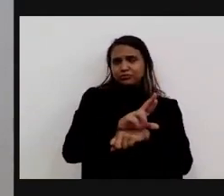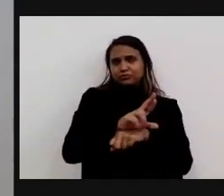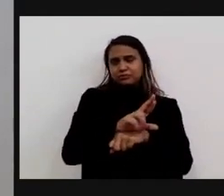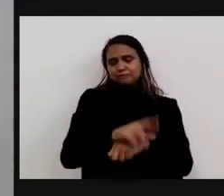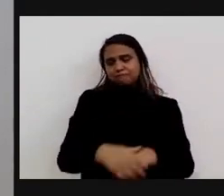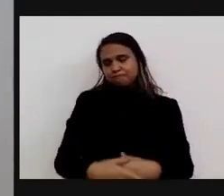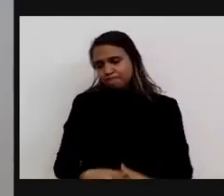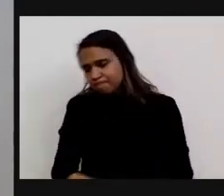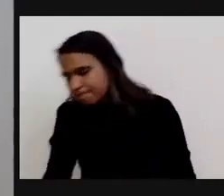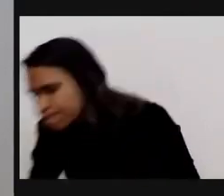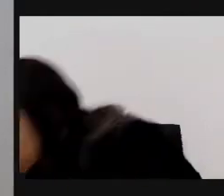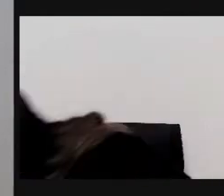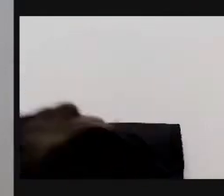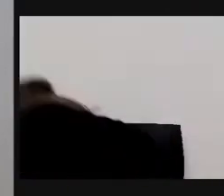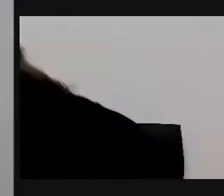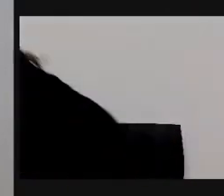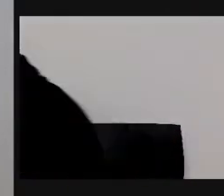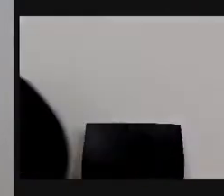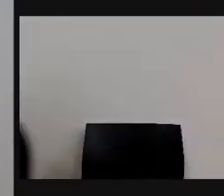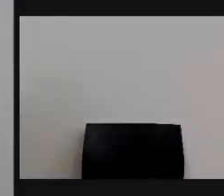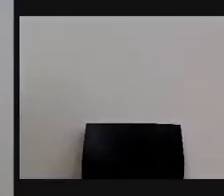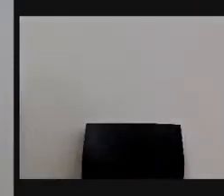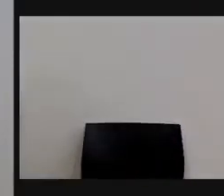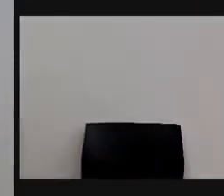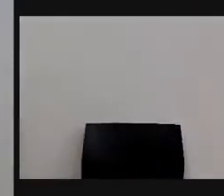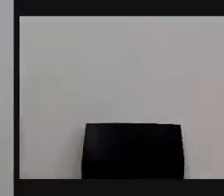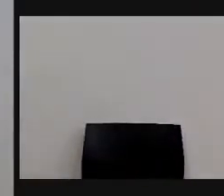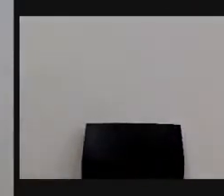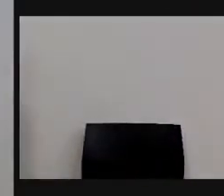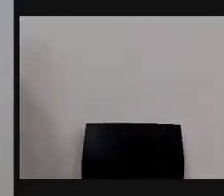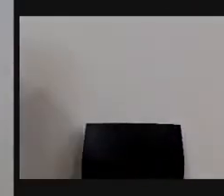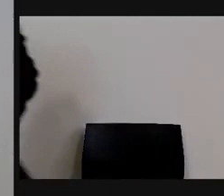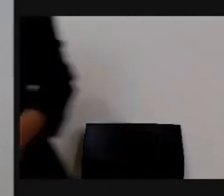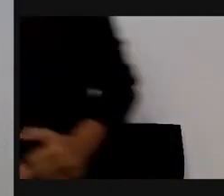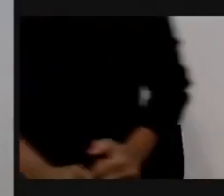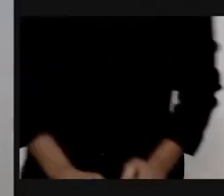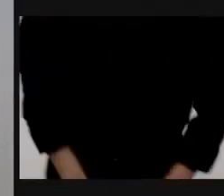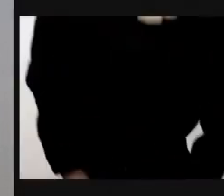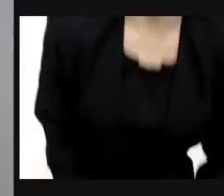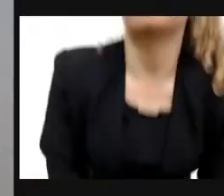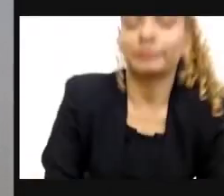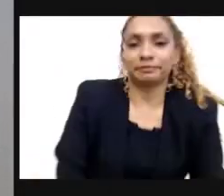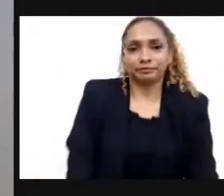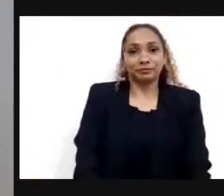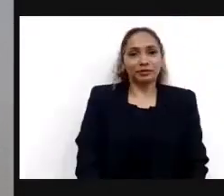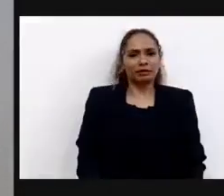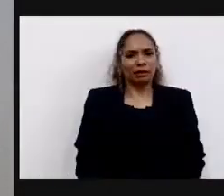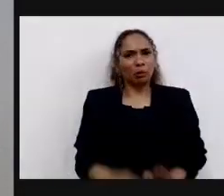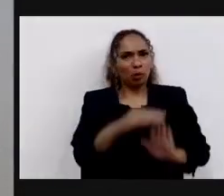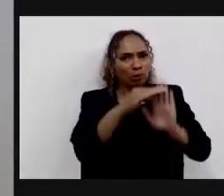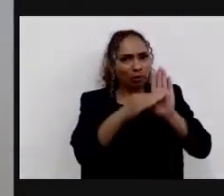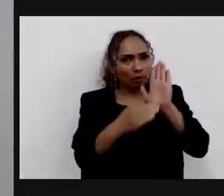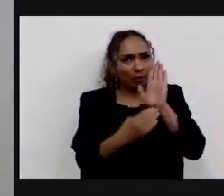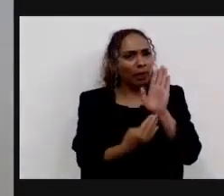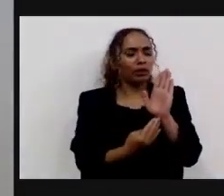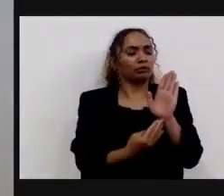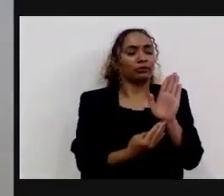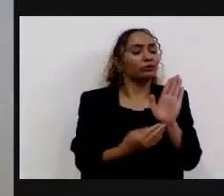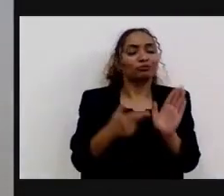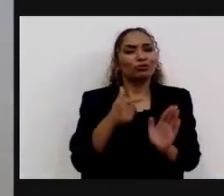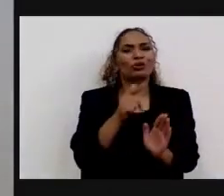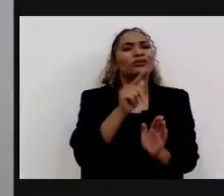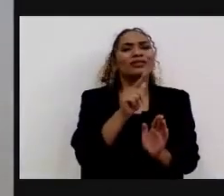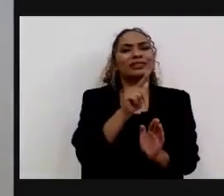foi a única coisa que reduz a única vez vão reduzir o engajamento foi avaliação individual por metas por metas não